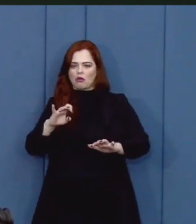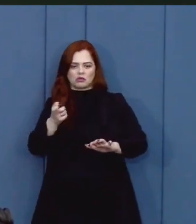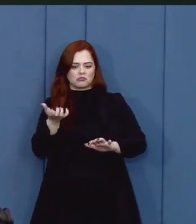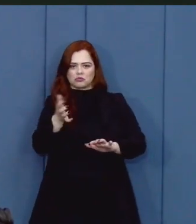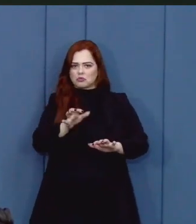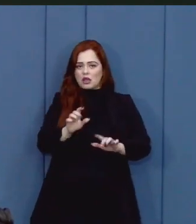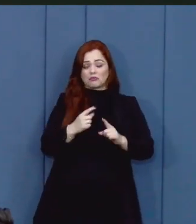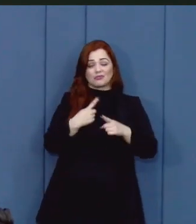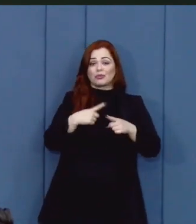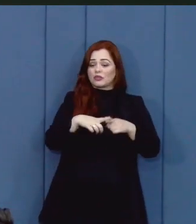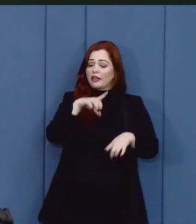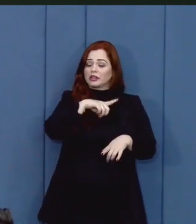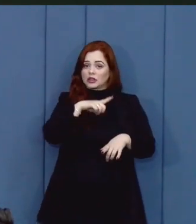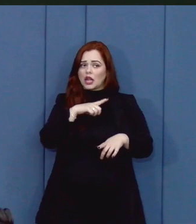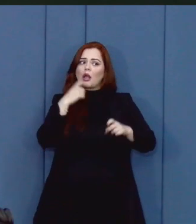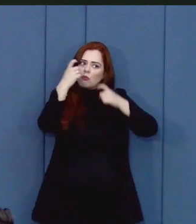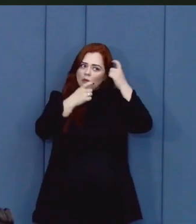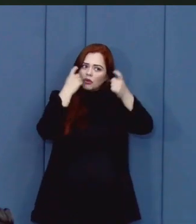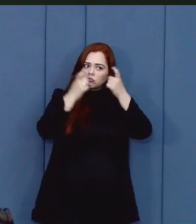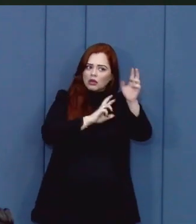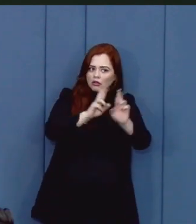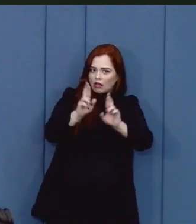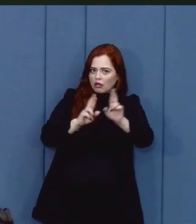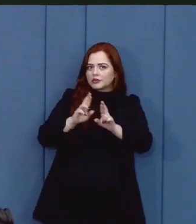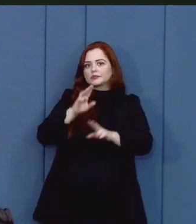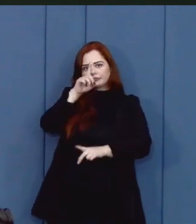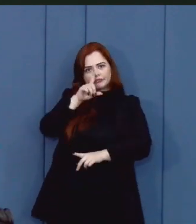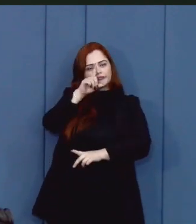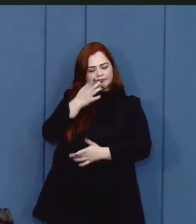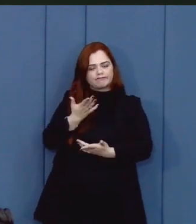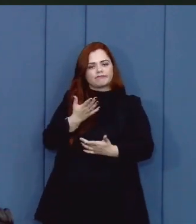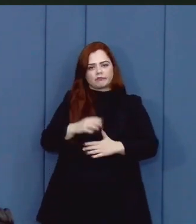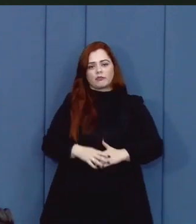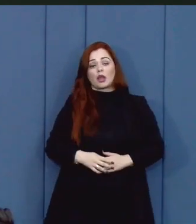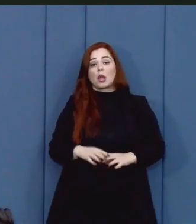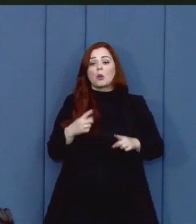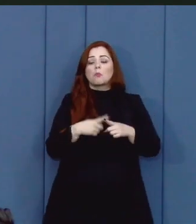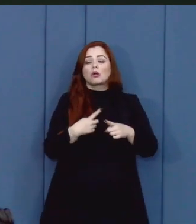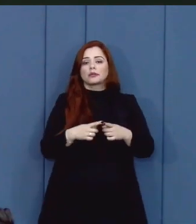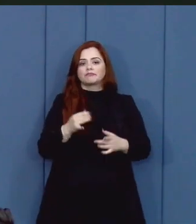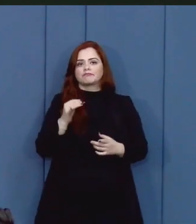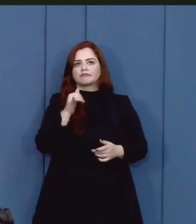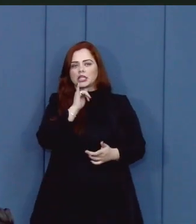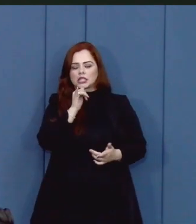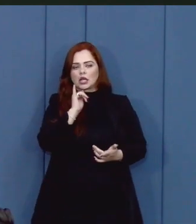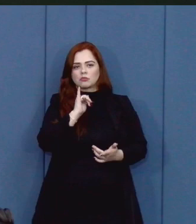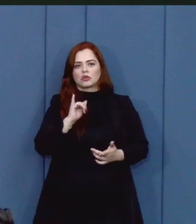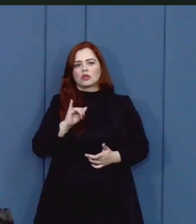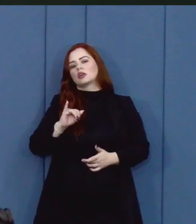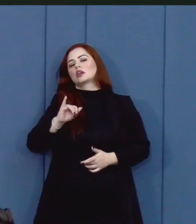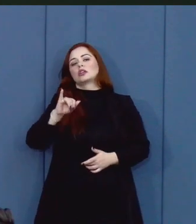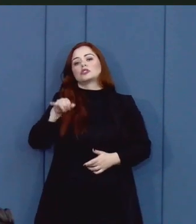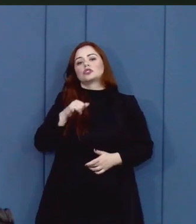resíduo, porque existe uma preocupação com relação ao risco. Porque o